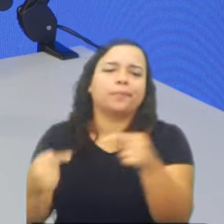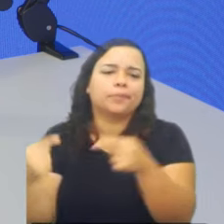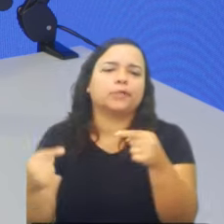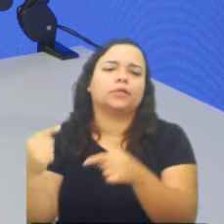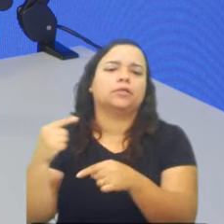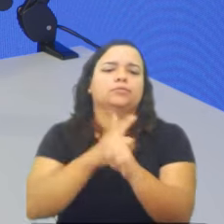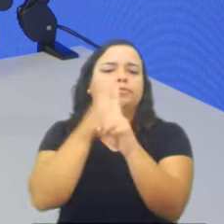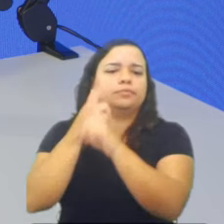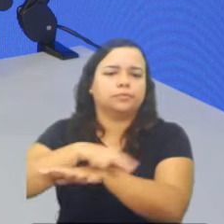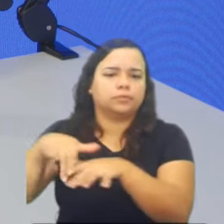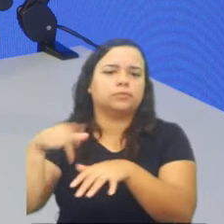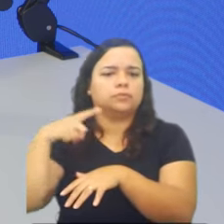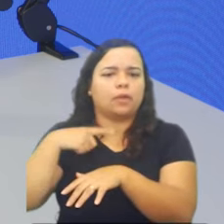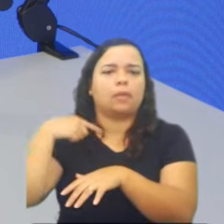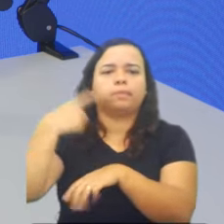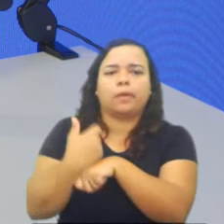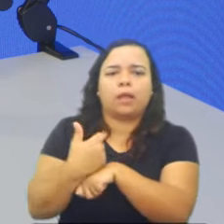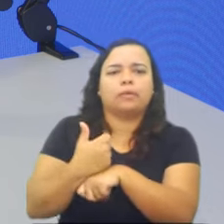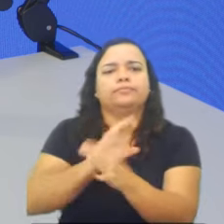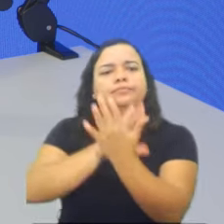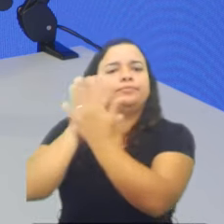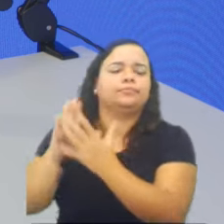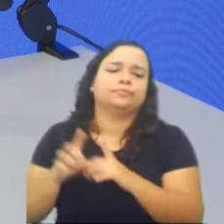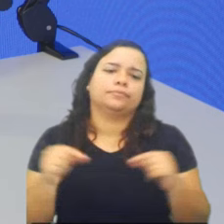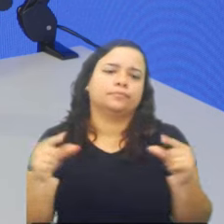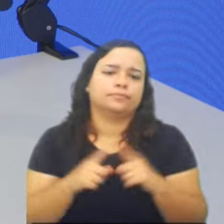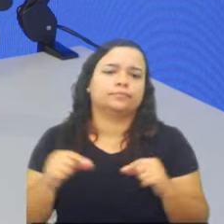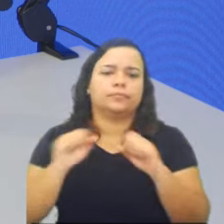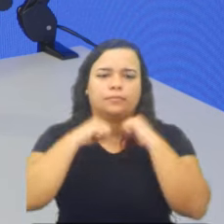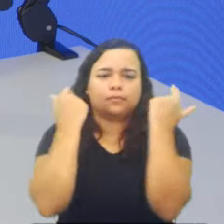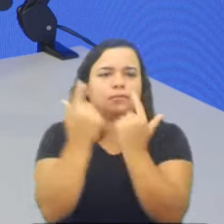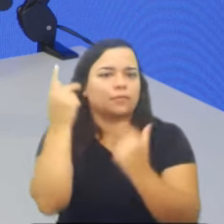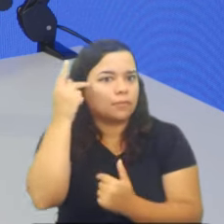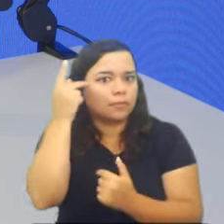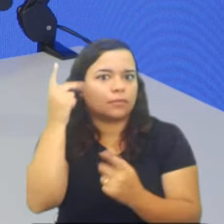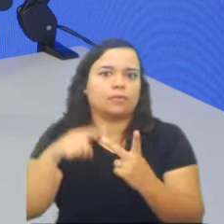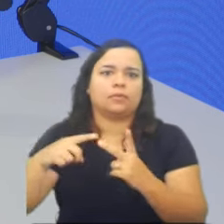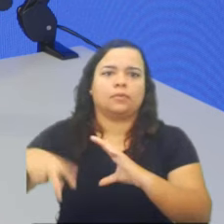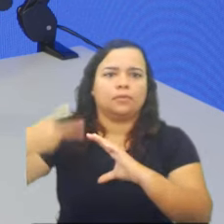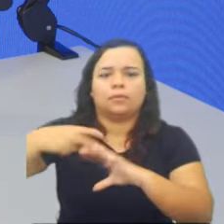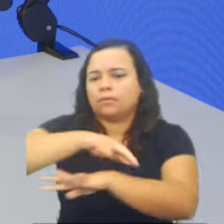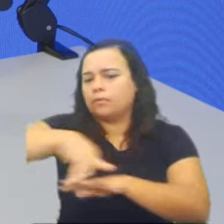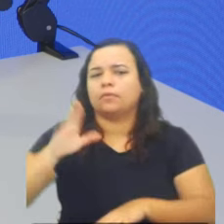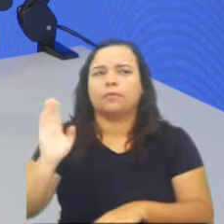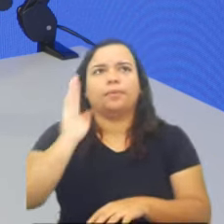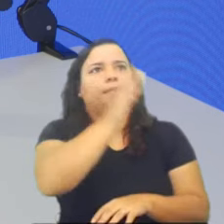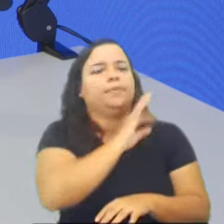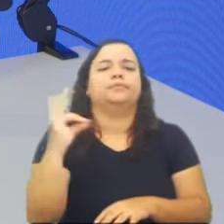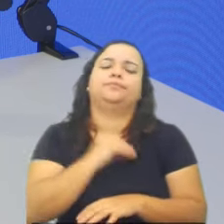encontros políticos ela faz advoca em Brasília na na na alp na Câmara de Vereadores o tempo inteiro